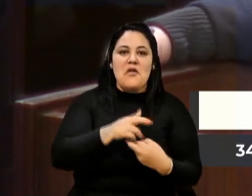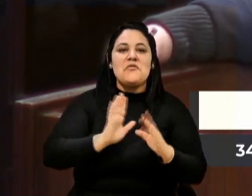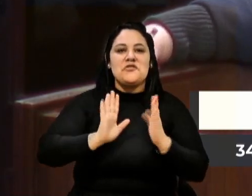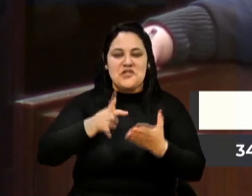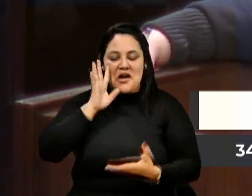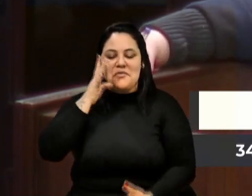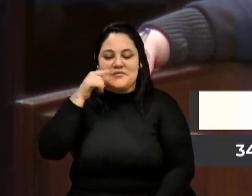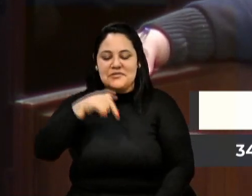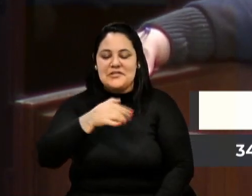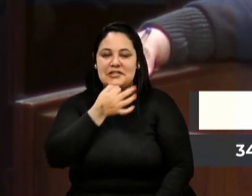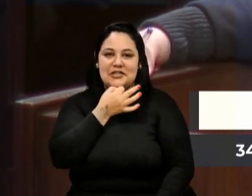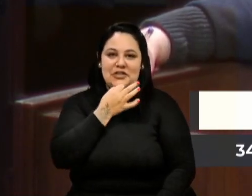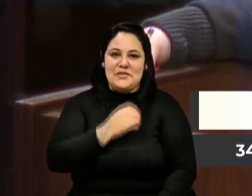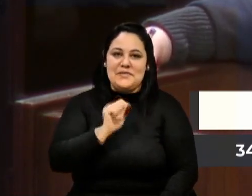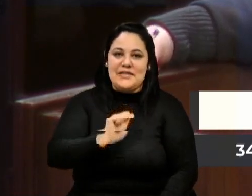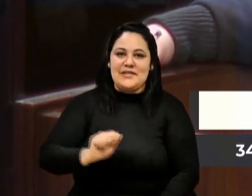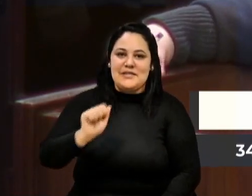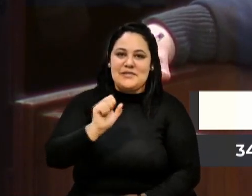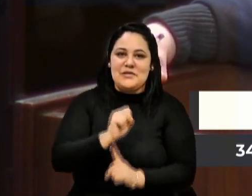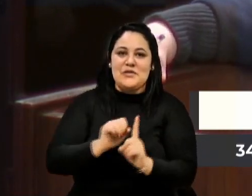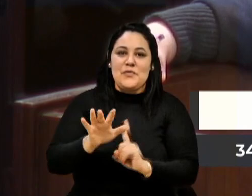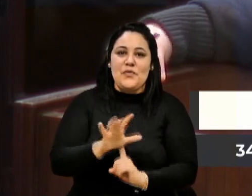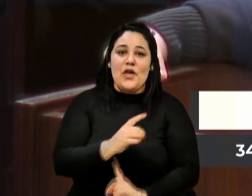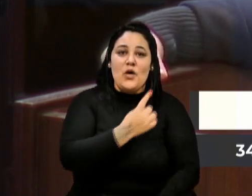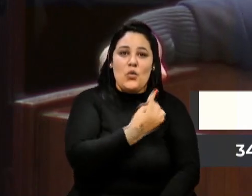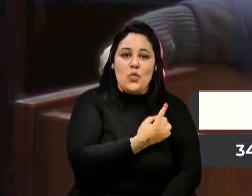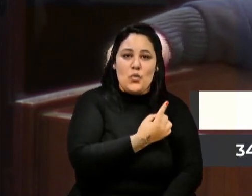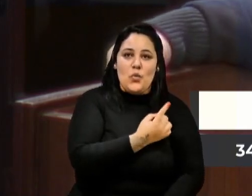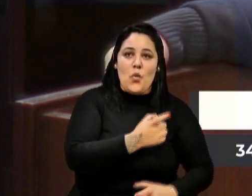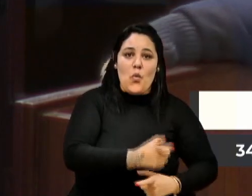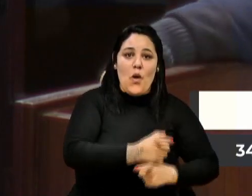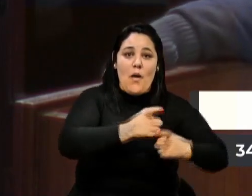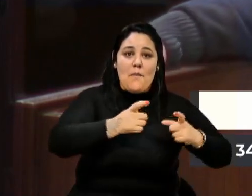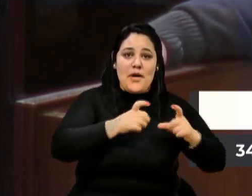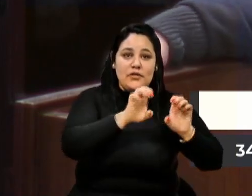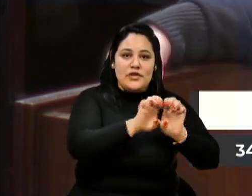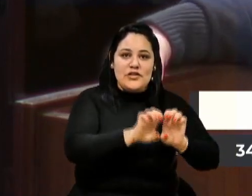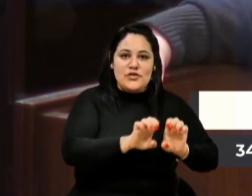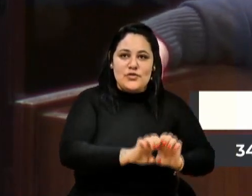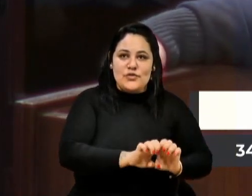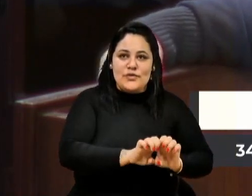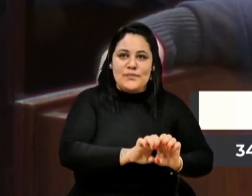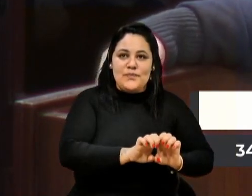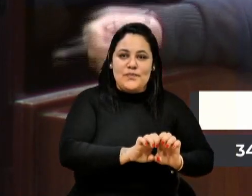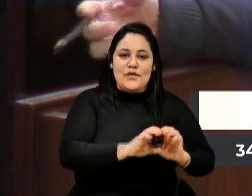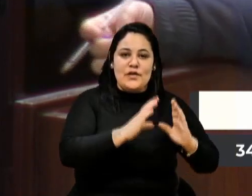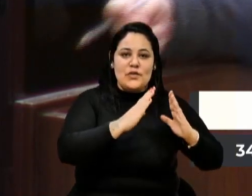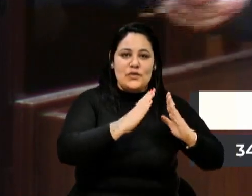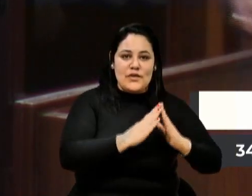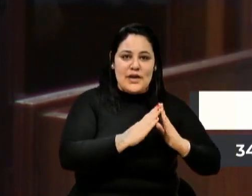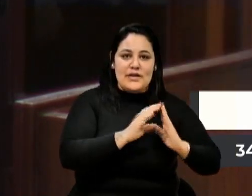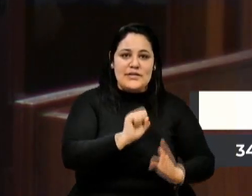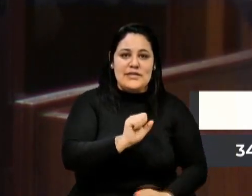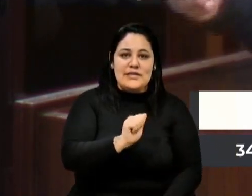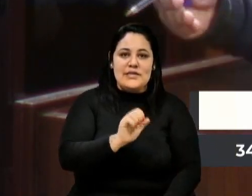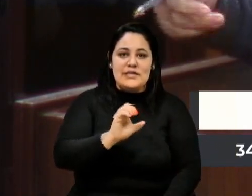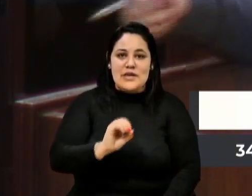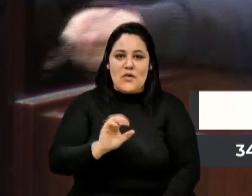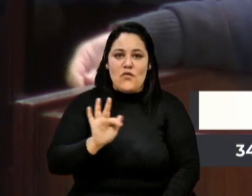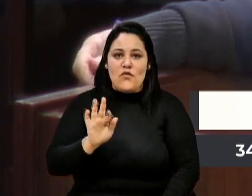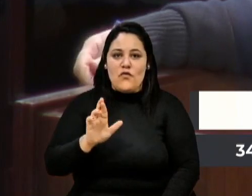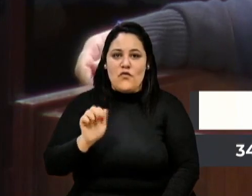nossa cidade. Um é a ampliação do Lar da Velhice São Francisco de Assis, que tem 63 anos e nunca foi feita uma obra